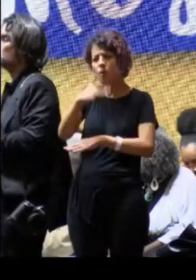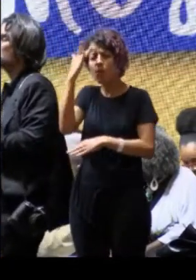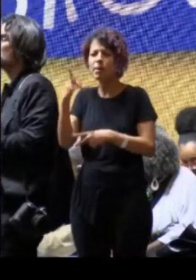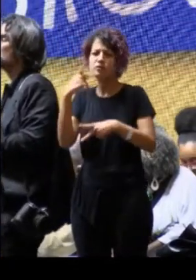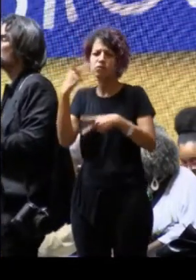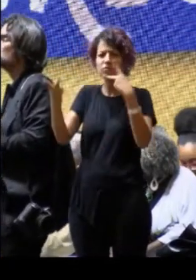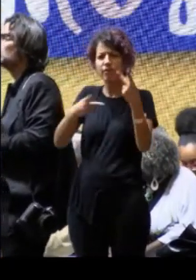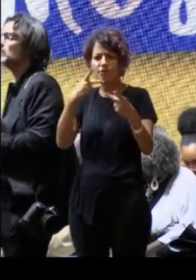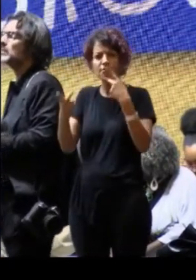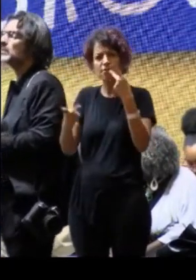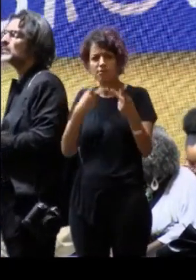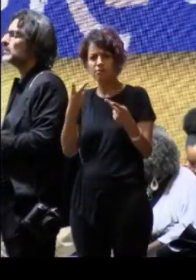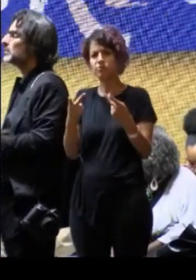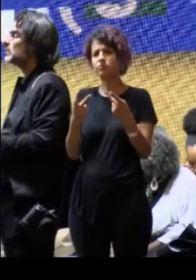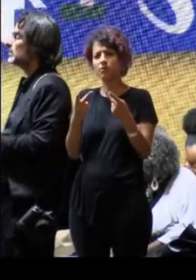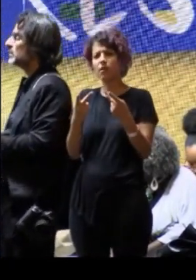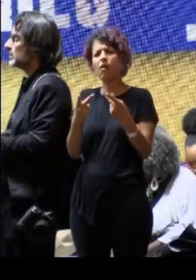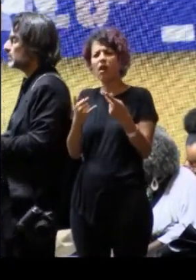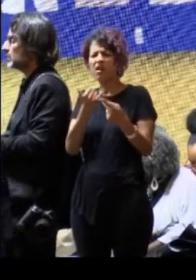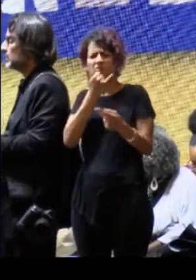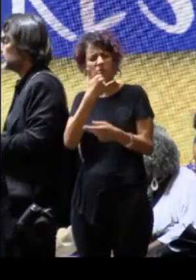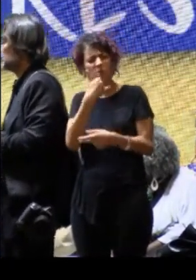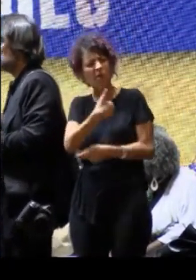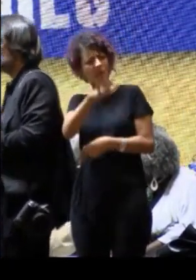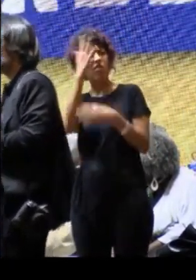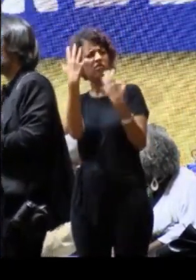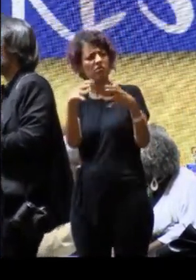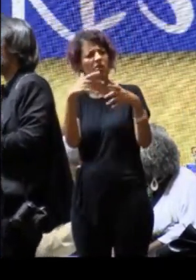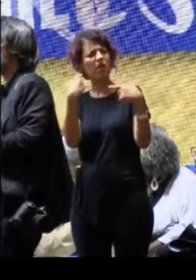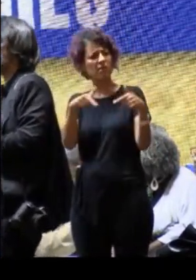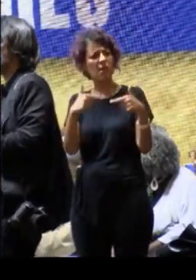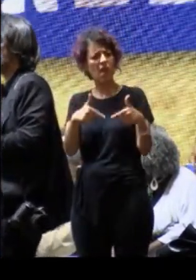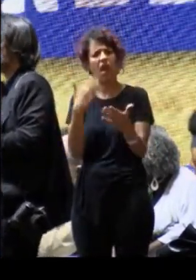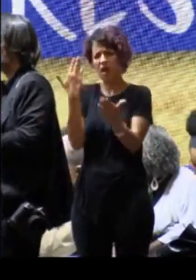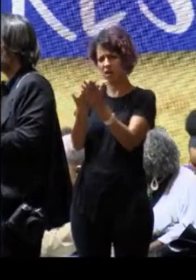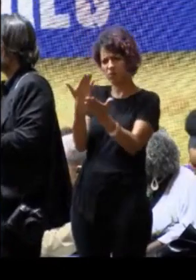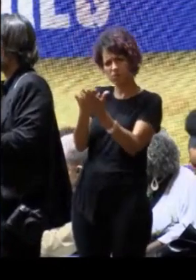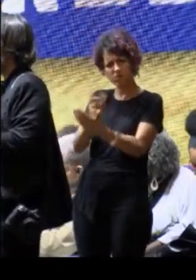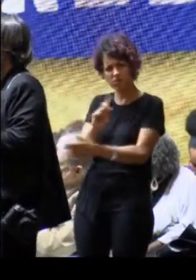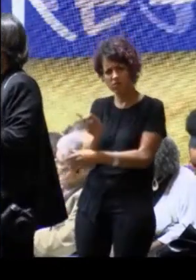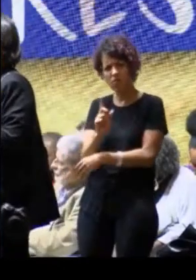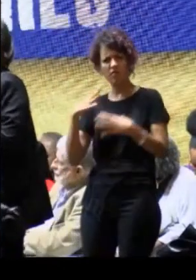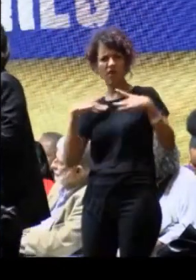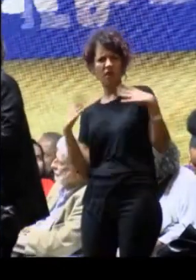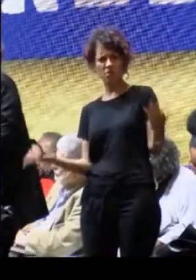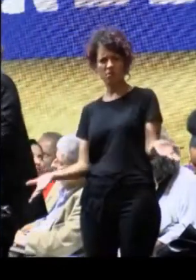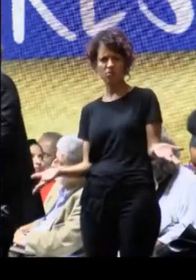aí porque é vagabundo, ele não quer trabalhar, porque não estudou, porque é vagabundo.